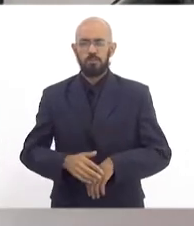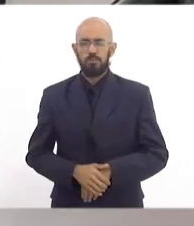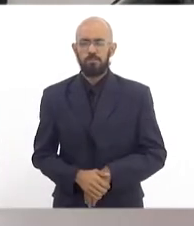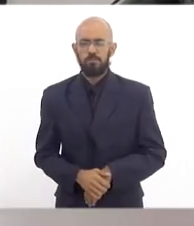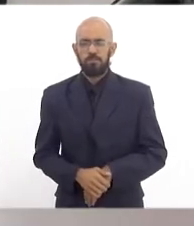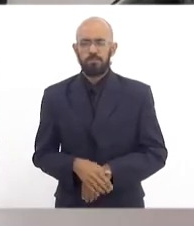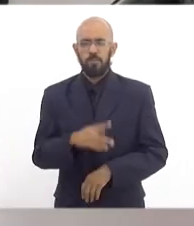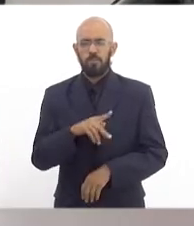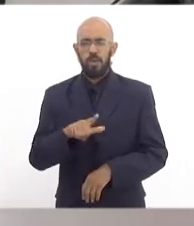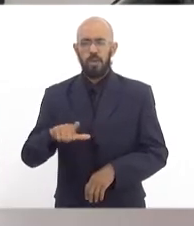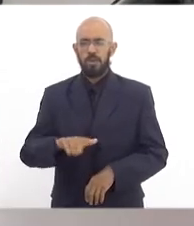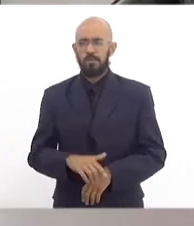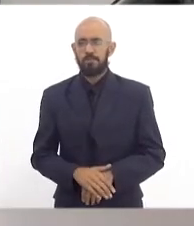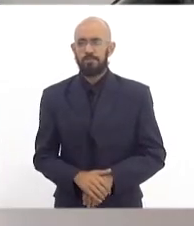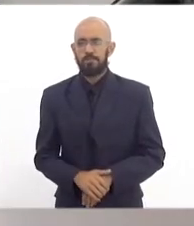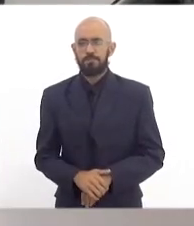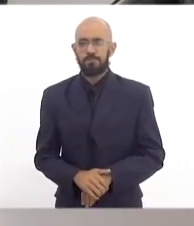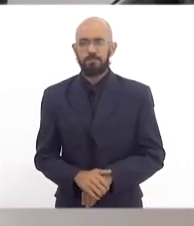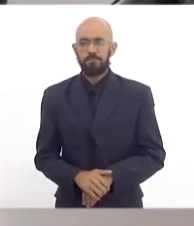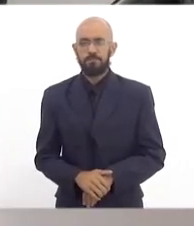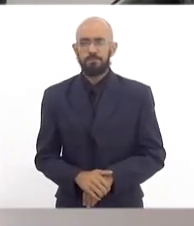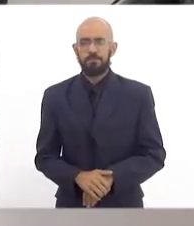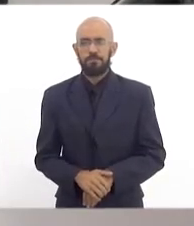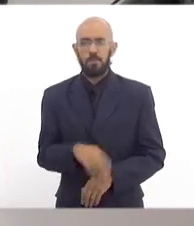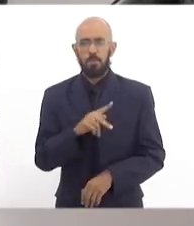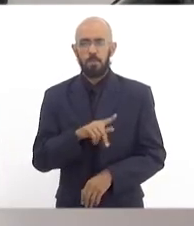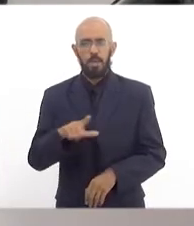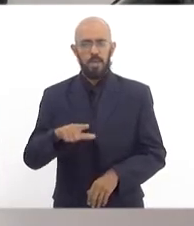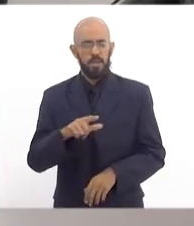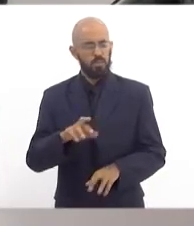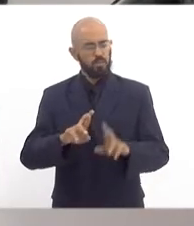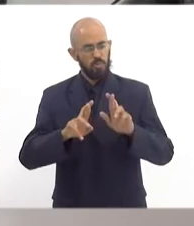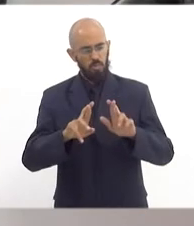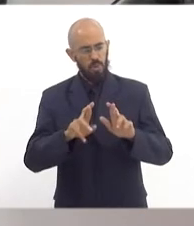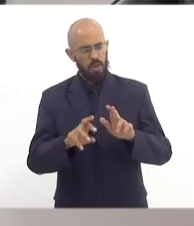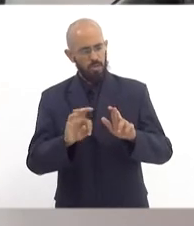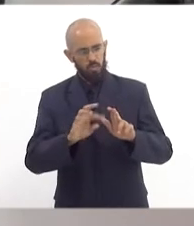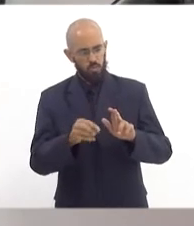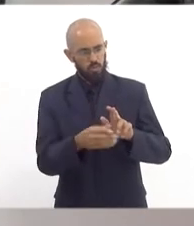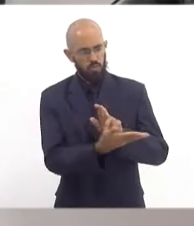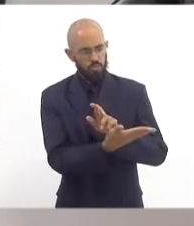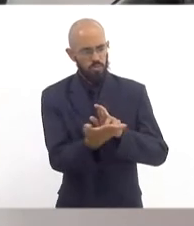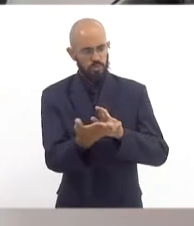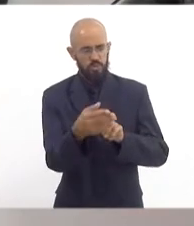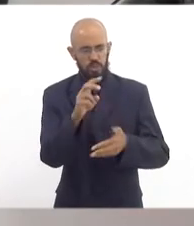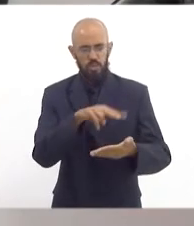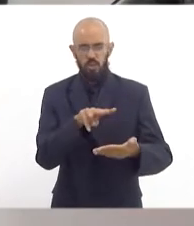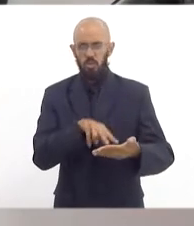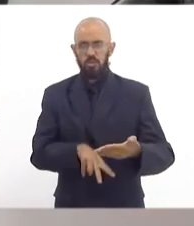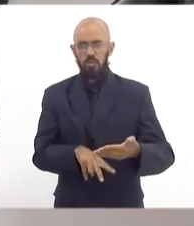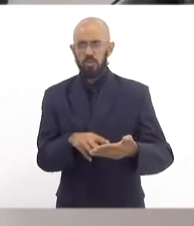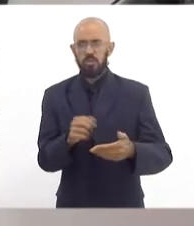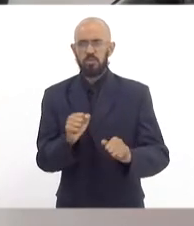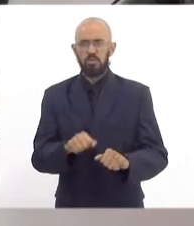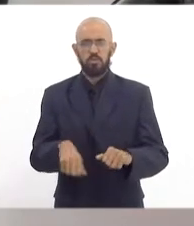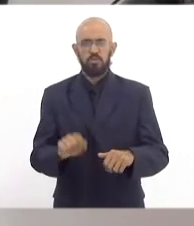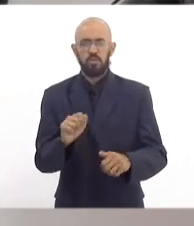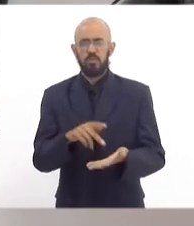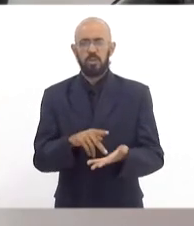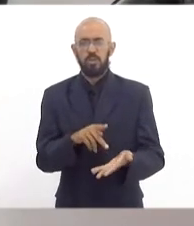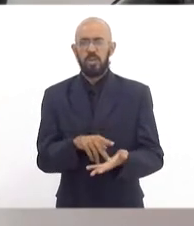projeto de lei o projeto de lei que eu espero que todos já tenham lido ele na verdade eu tenho